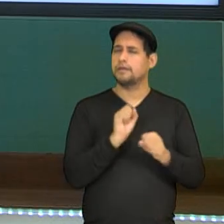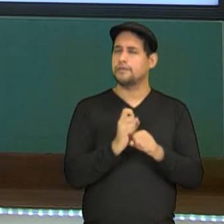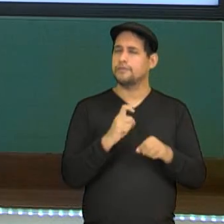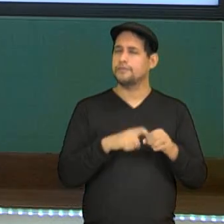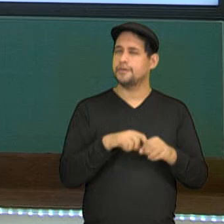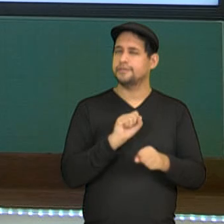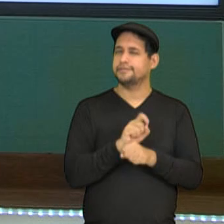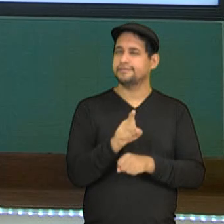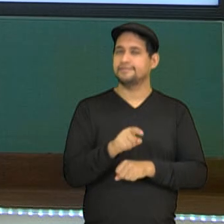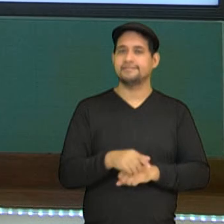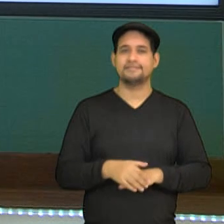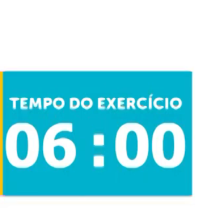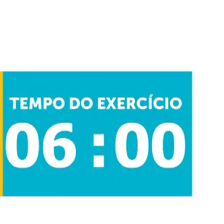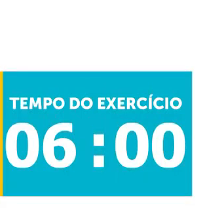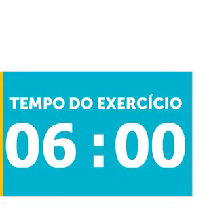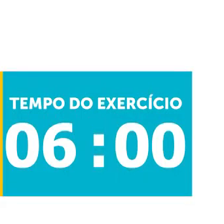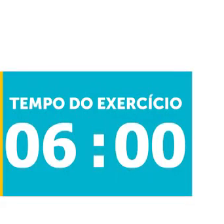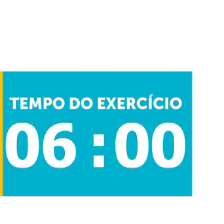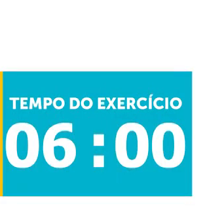Voltamos já já.